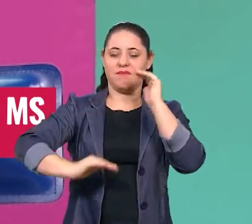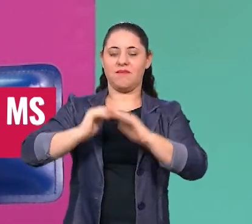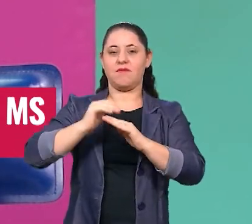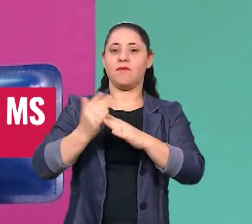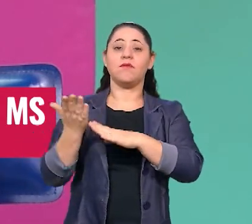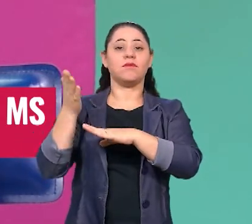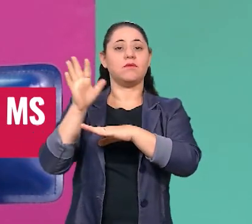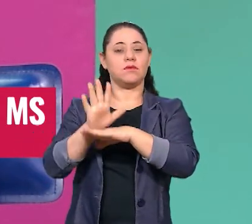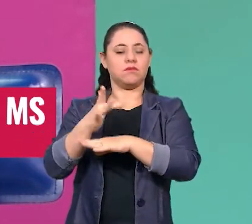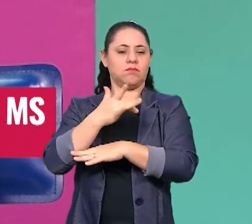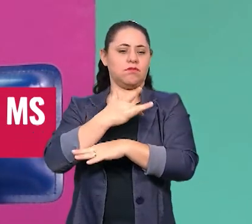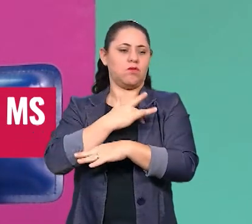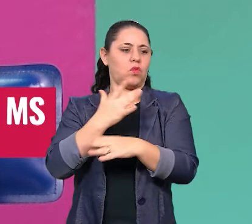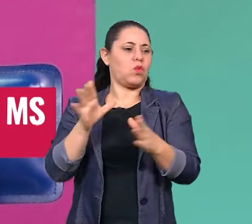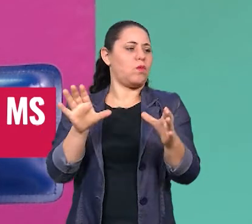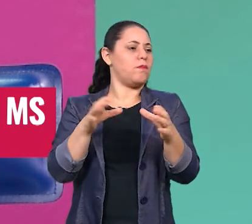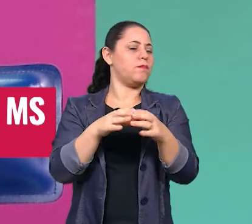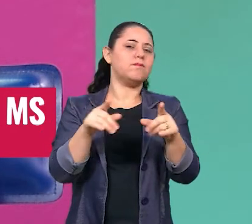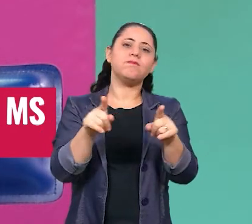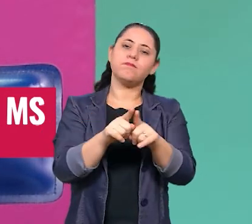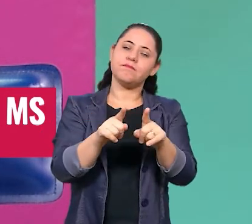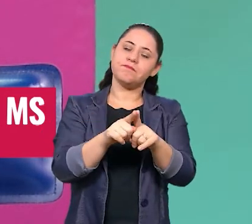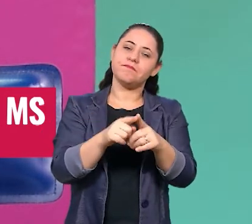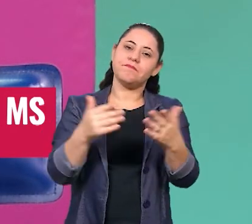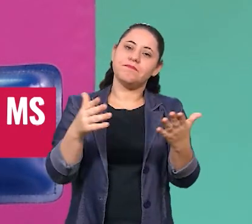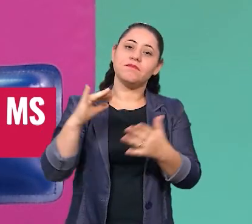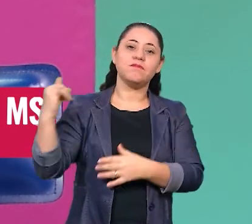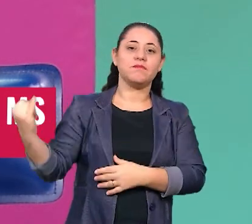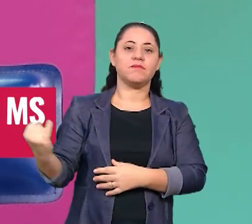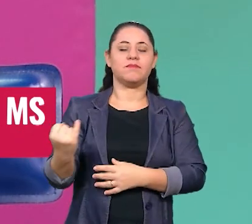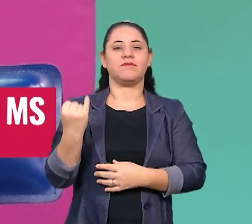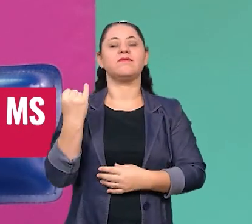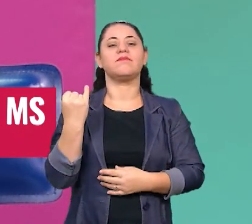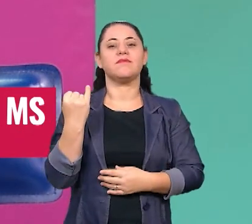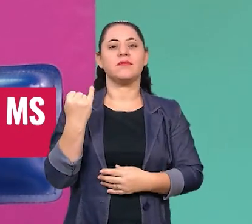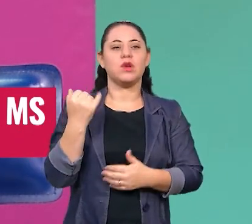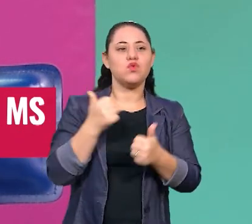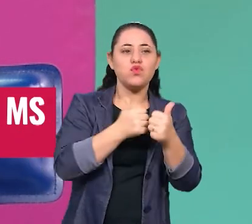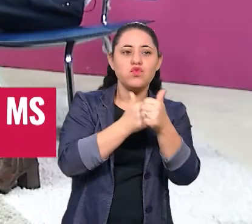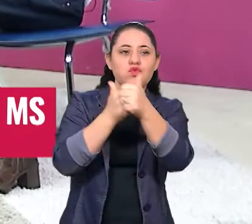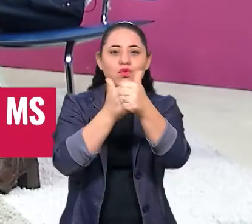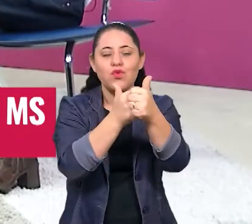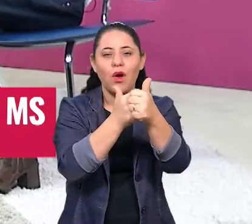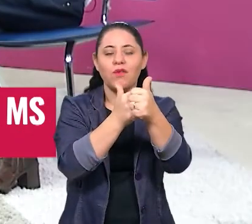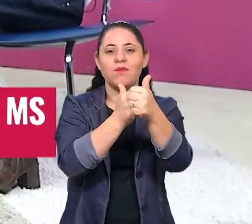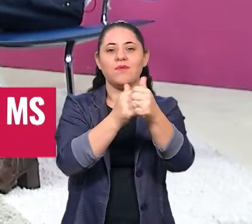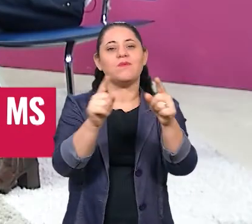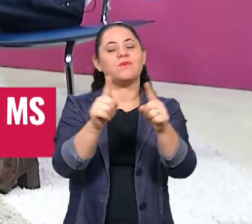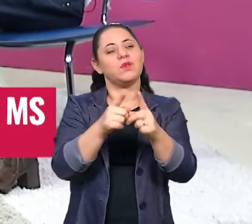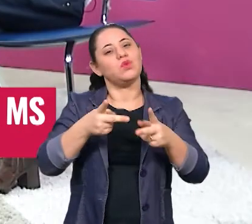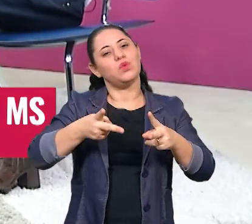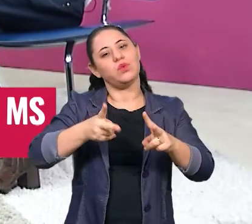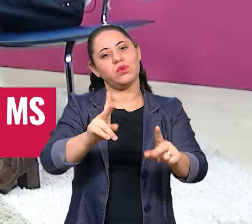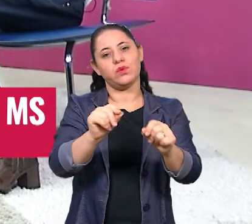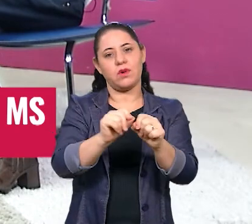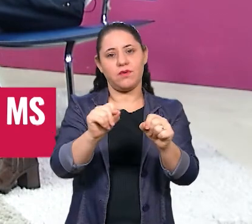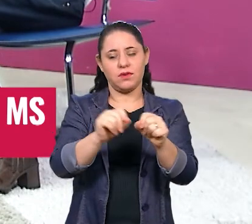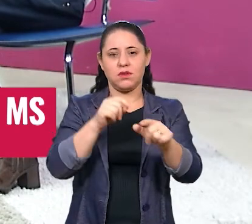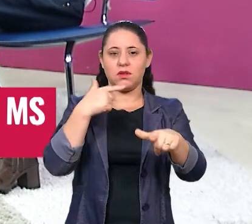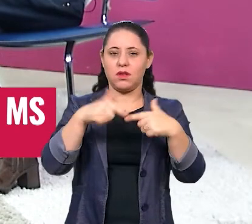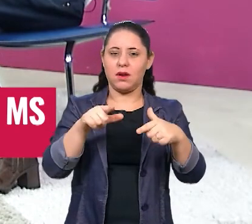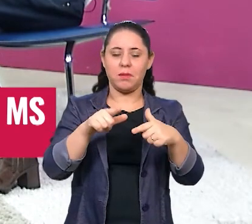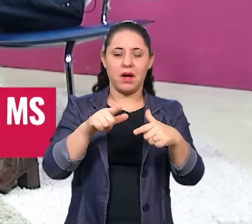Então é a gente aproveitar e seguir, pegar a carona e continuar fazendo esse trabalho tão incrível.